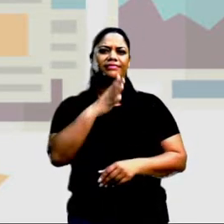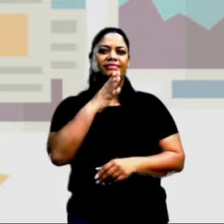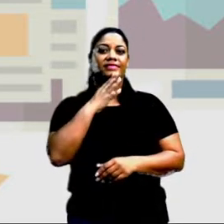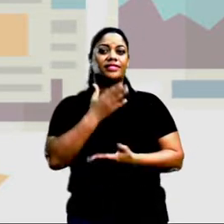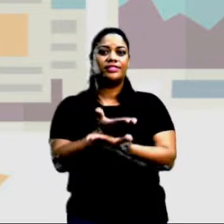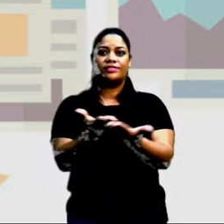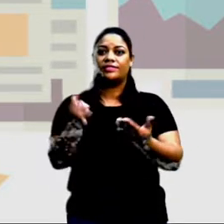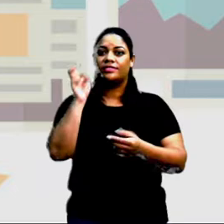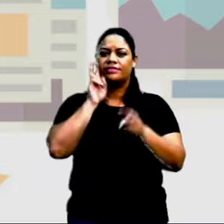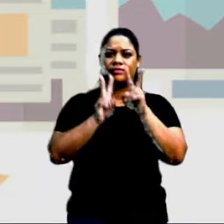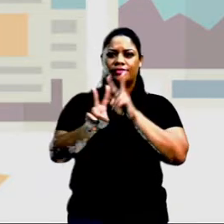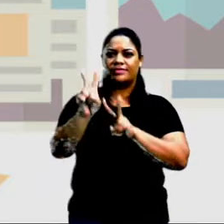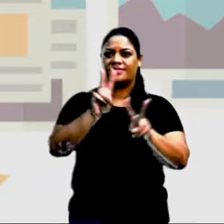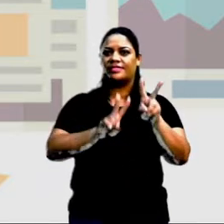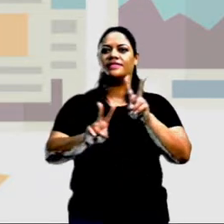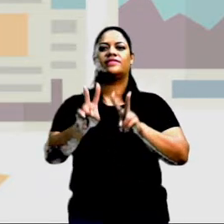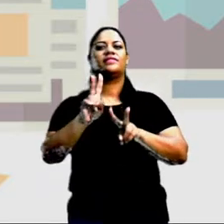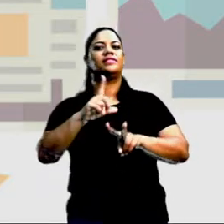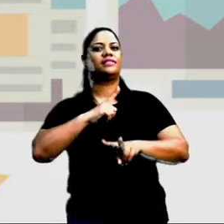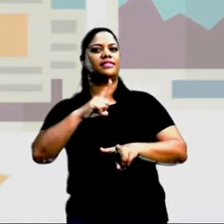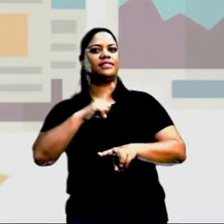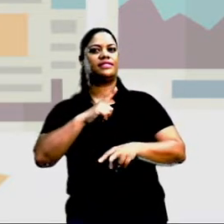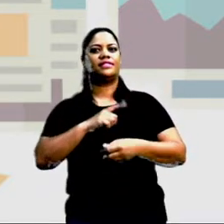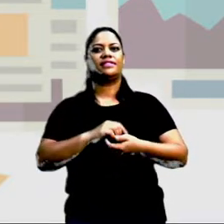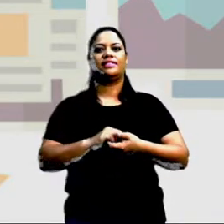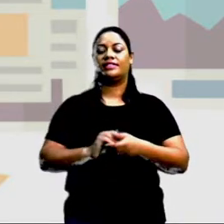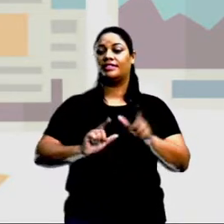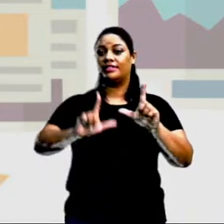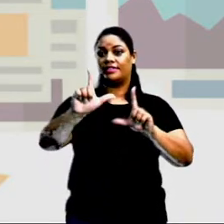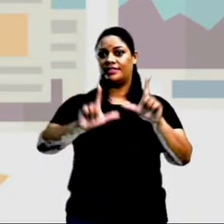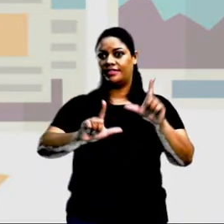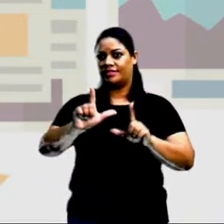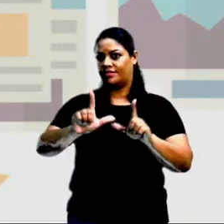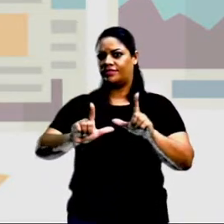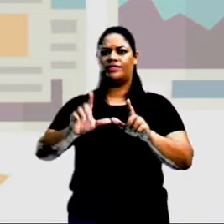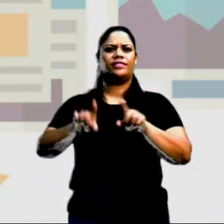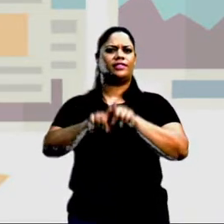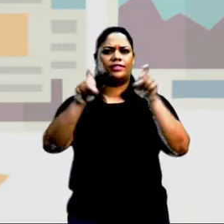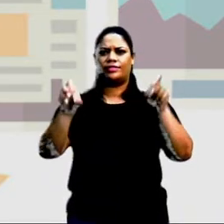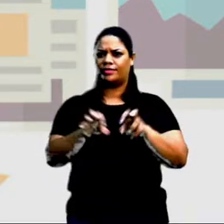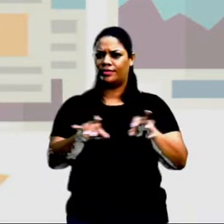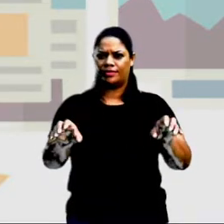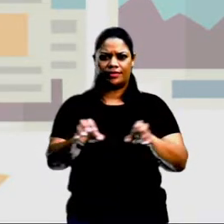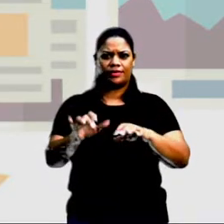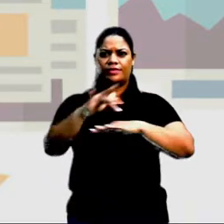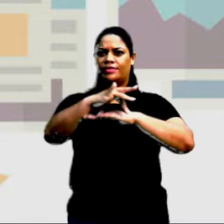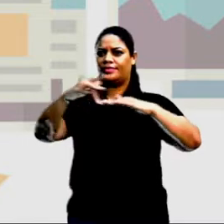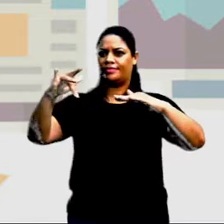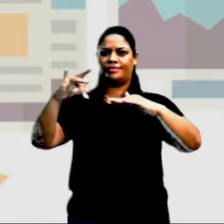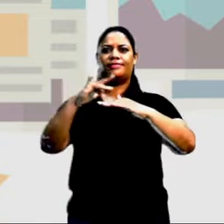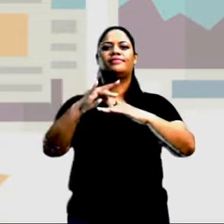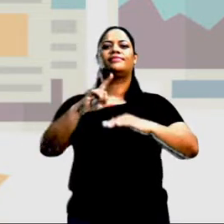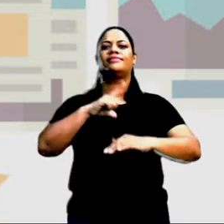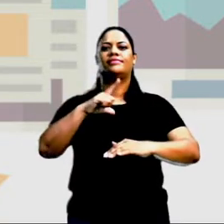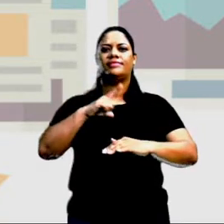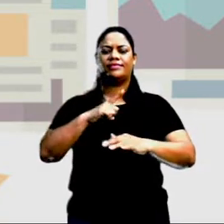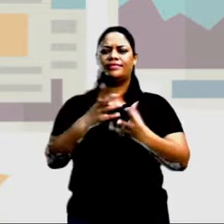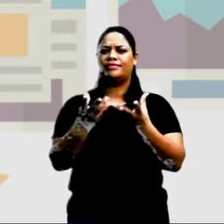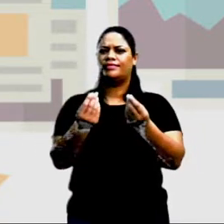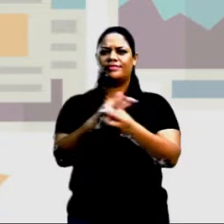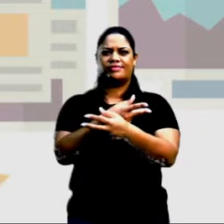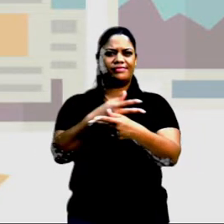Se você observar, você tem aqui, tanto na TV como no computador, nas redes sociais, um mundo vasto